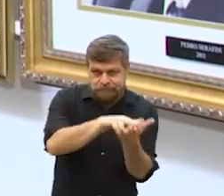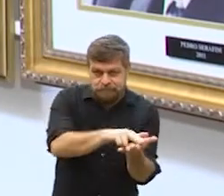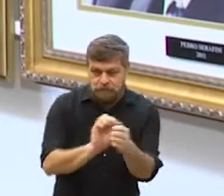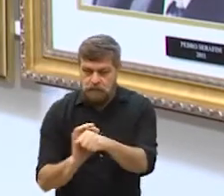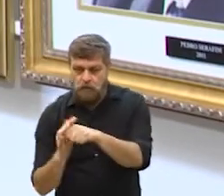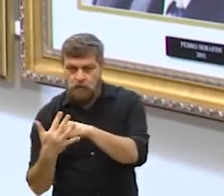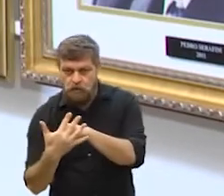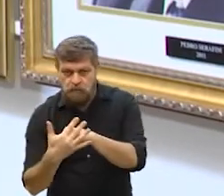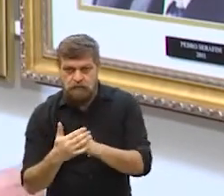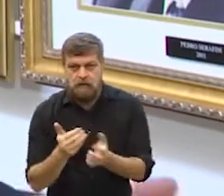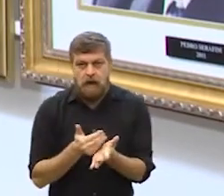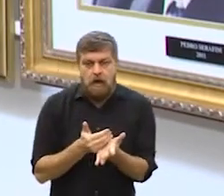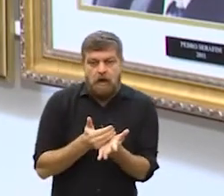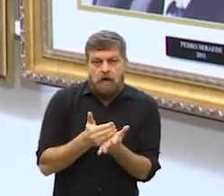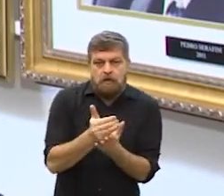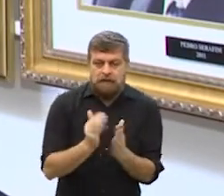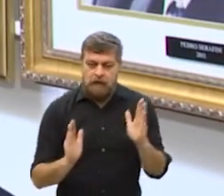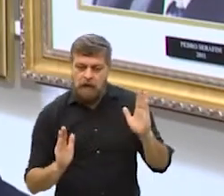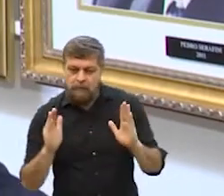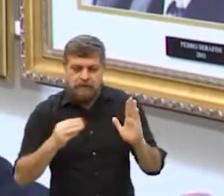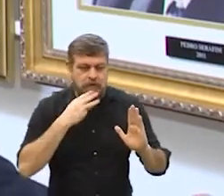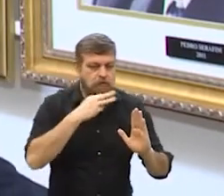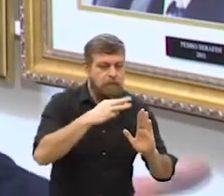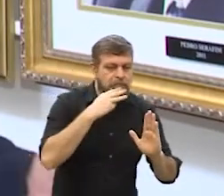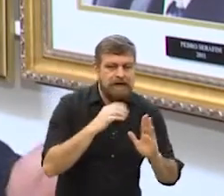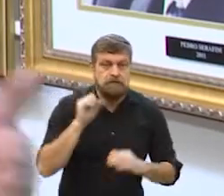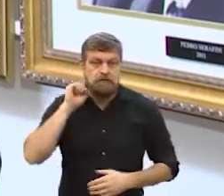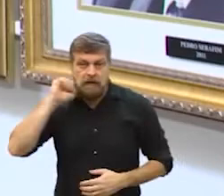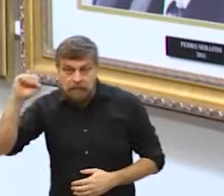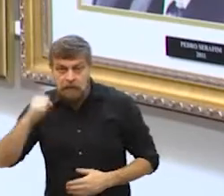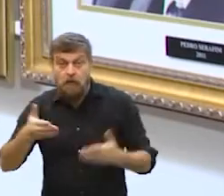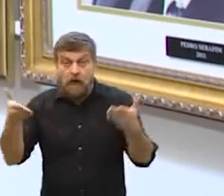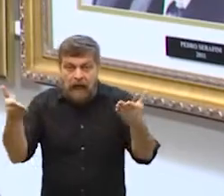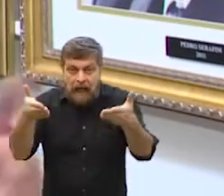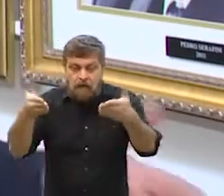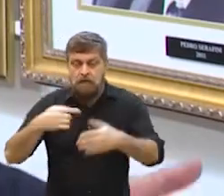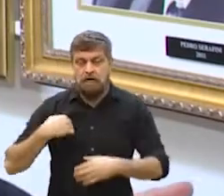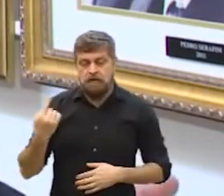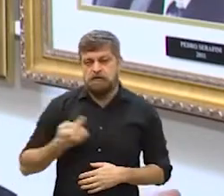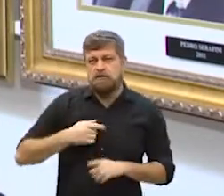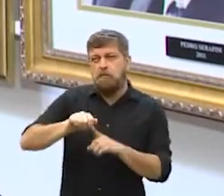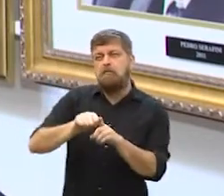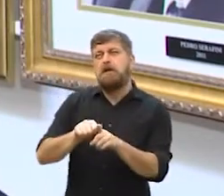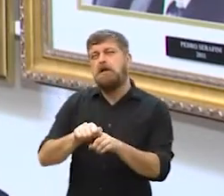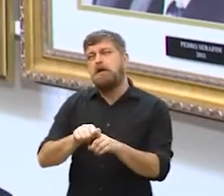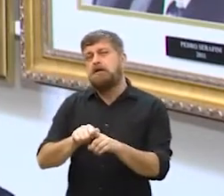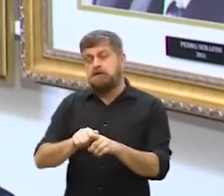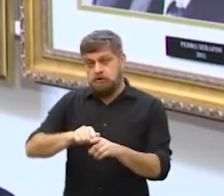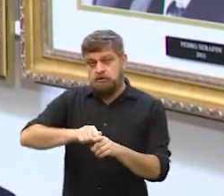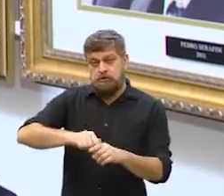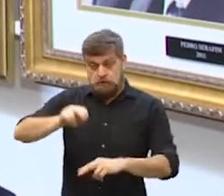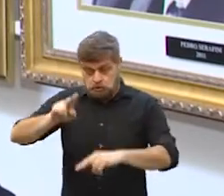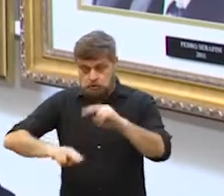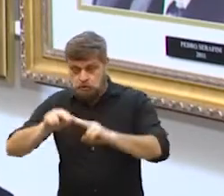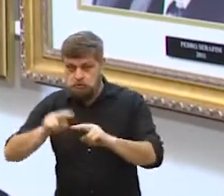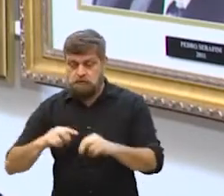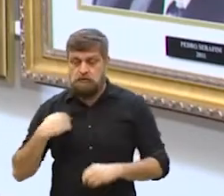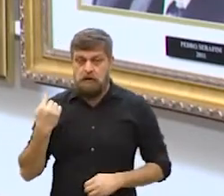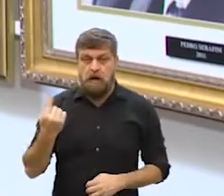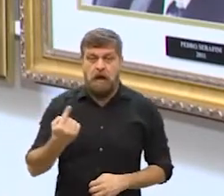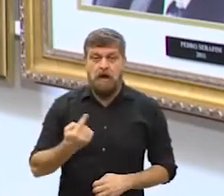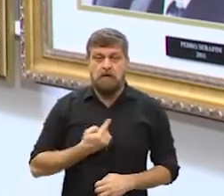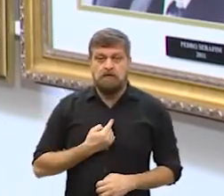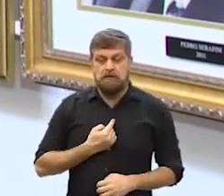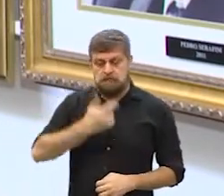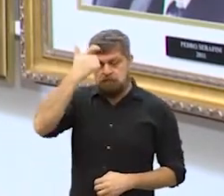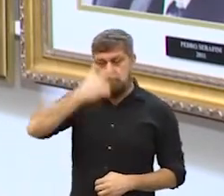covid-19 de UTI do covil de 19 no começo entre Março e abril e agora recentemente no mês de